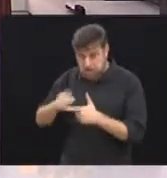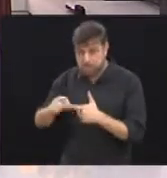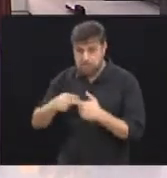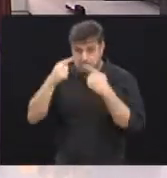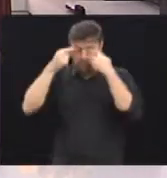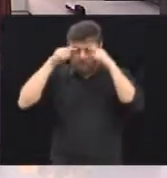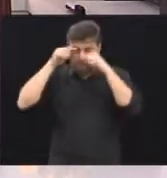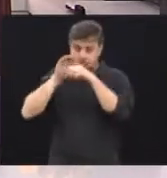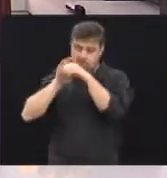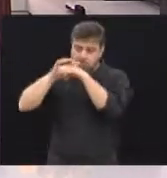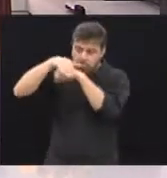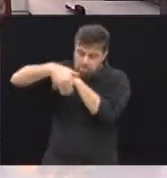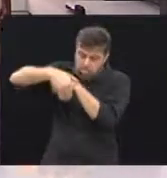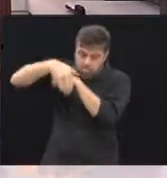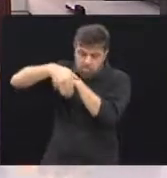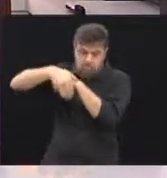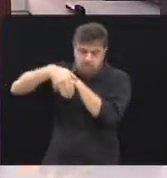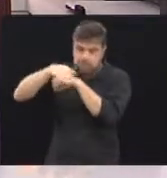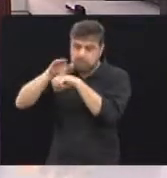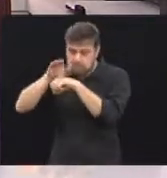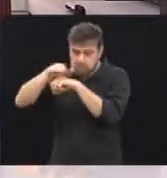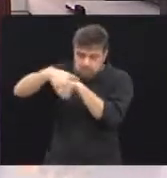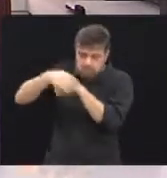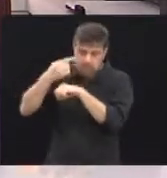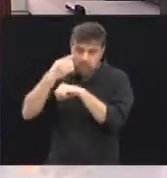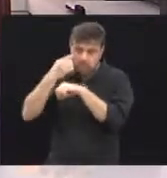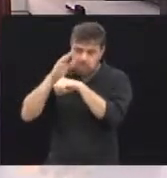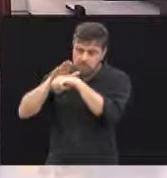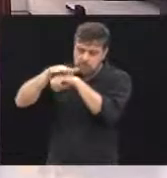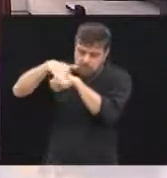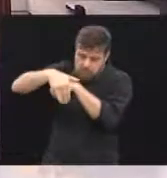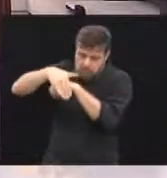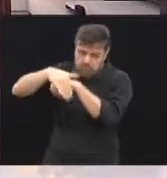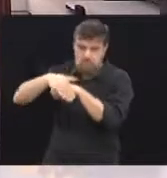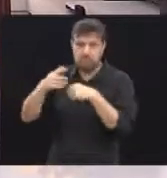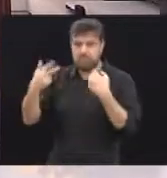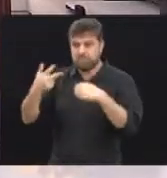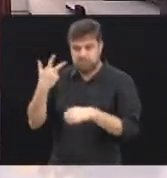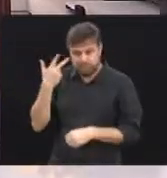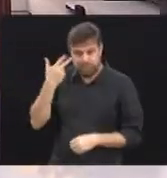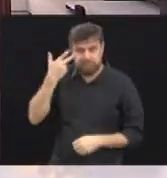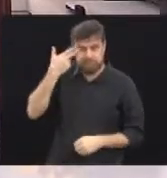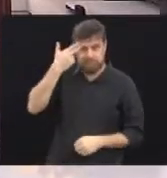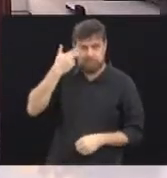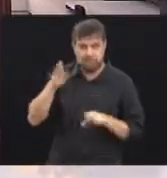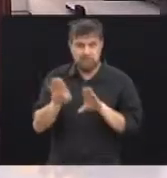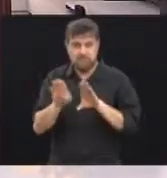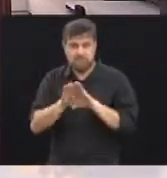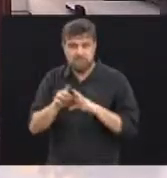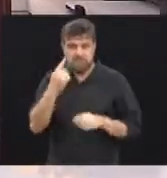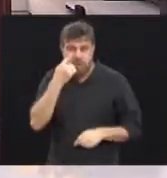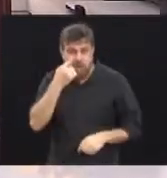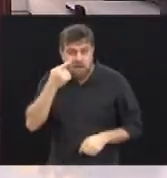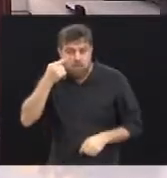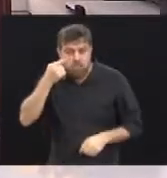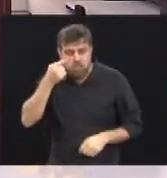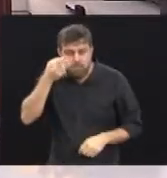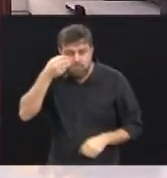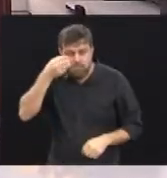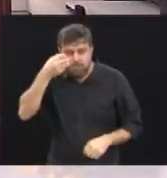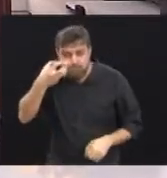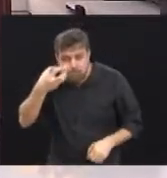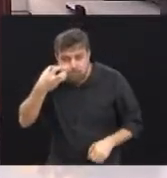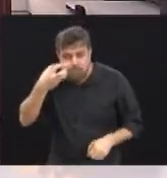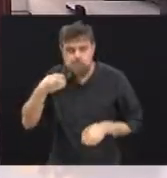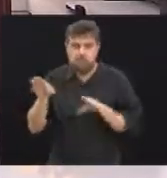de pálpebra, né? Que aí, quando está muito em excesso, a indicação é cirurgia plástica. Se a pessoa tem bolsas de